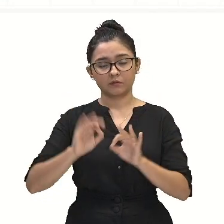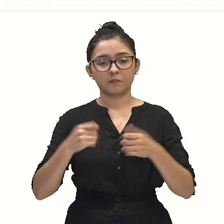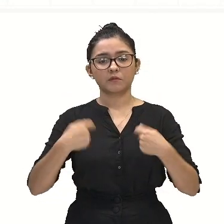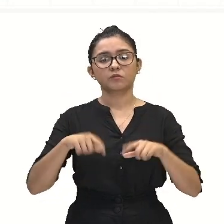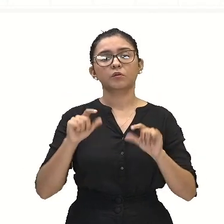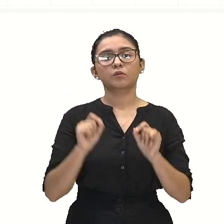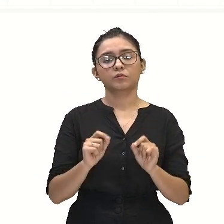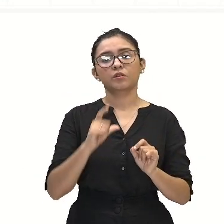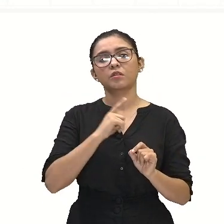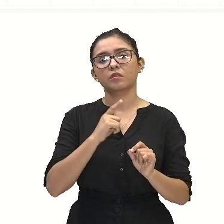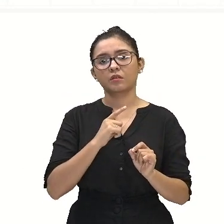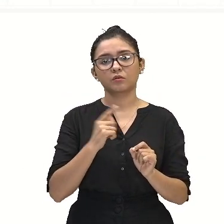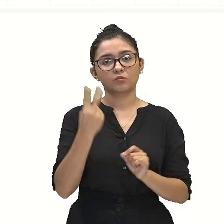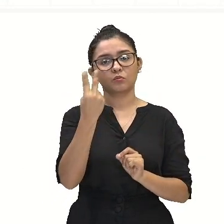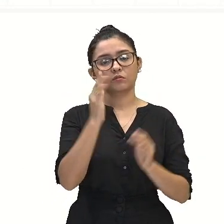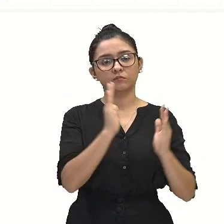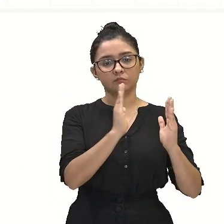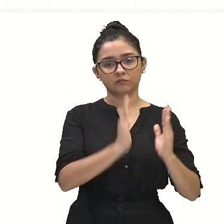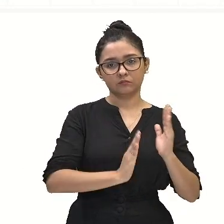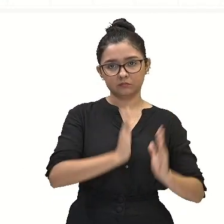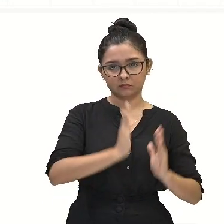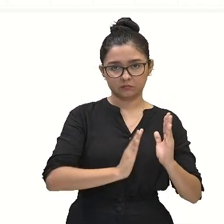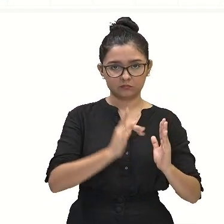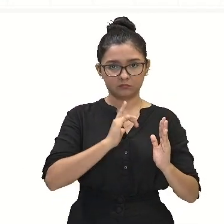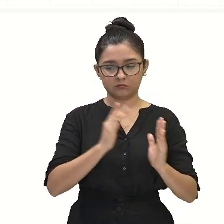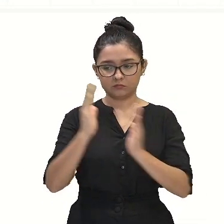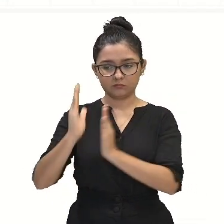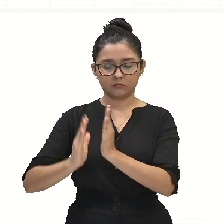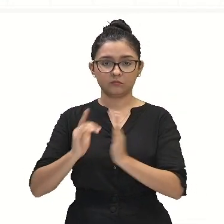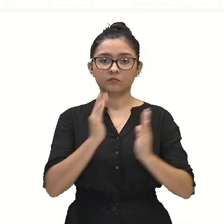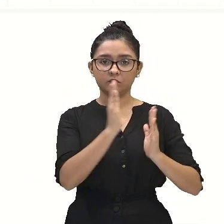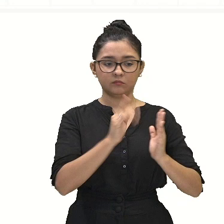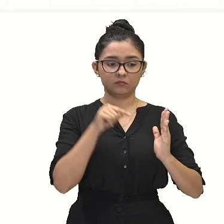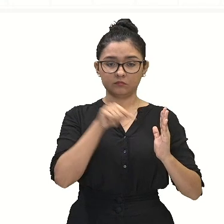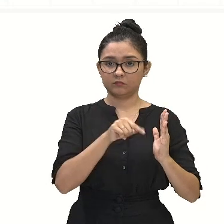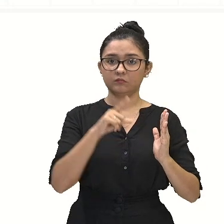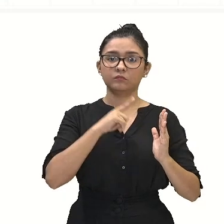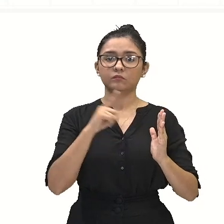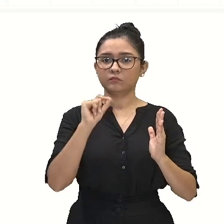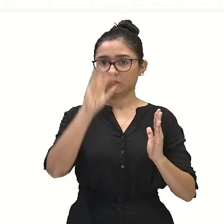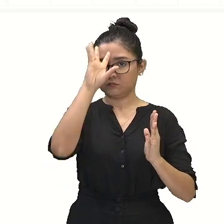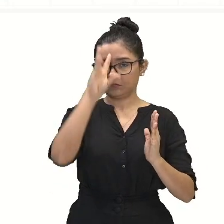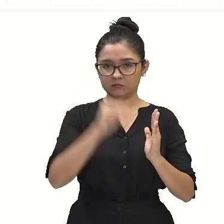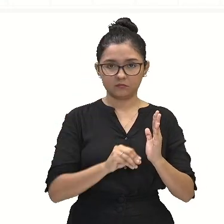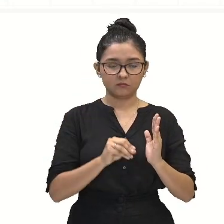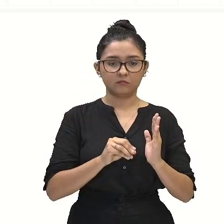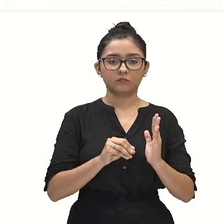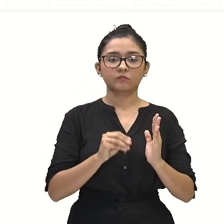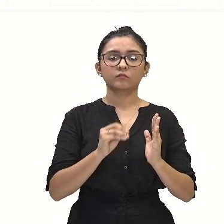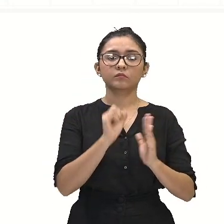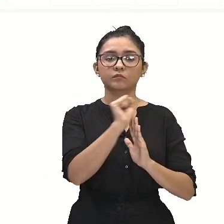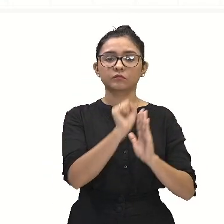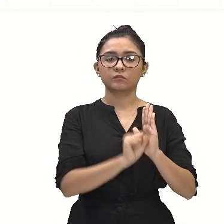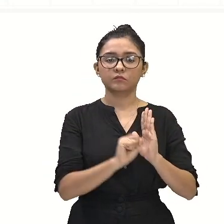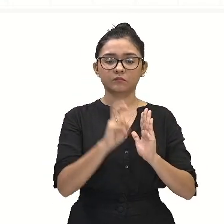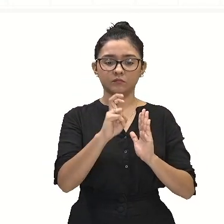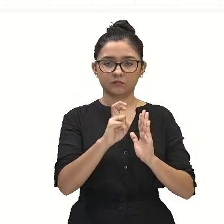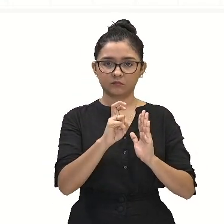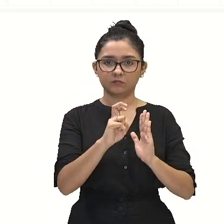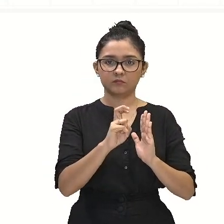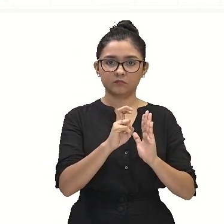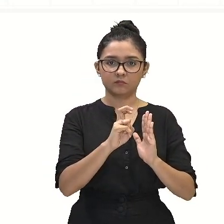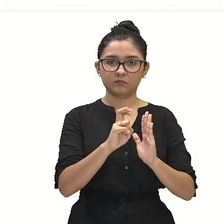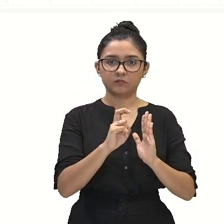dividimos em duas fases. Esse período a gente vai chamar, esse período inicial, que compreende entre o século V e